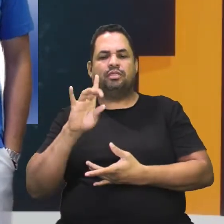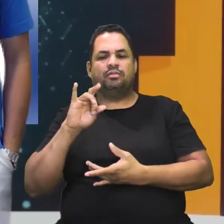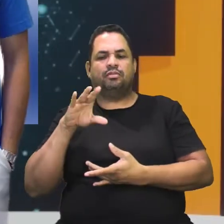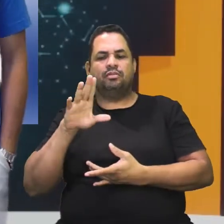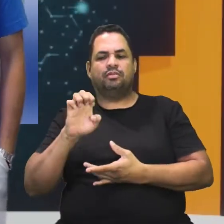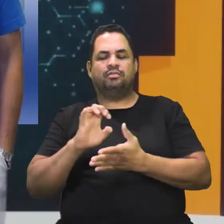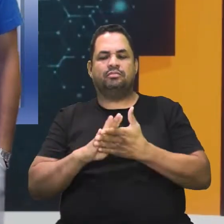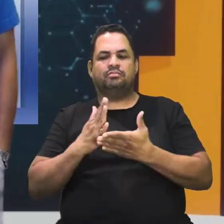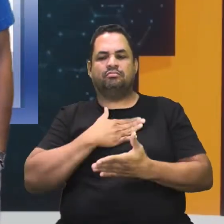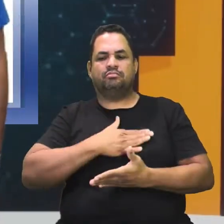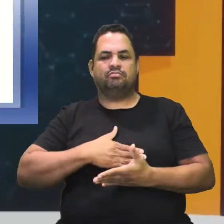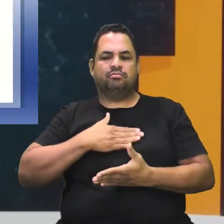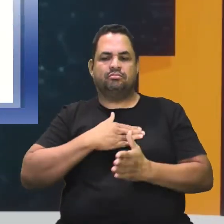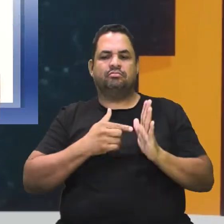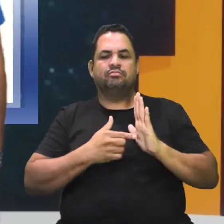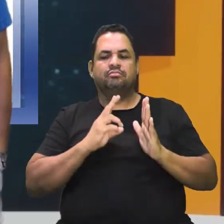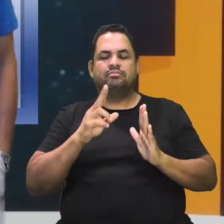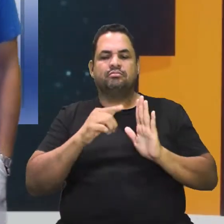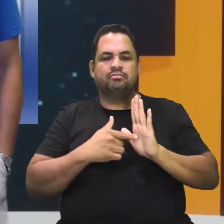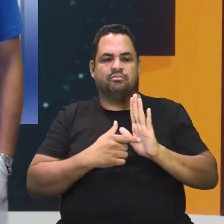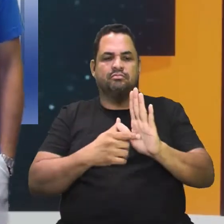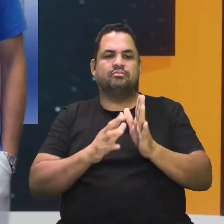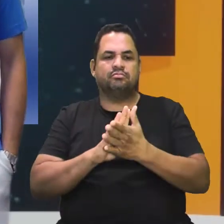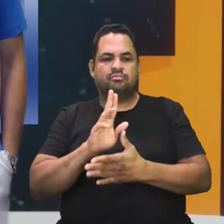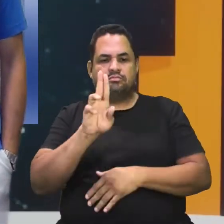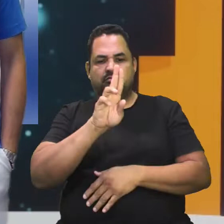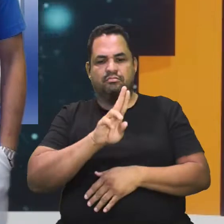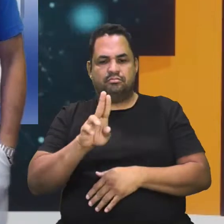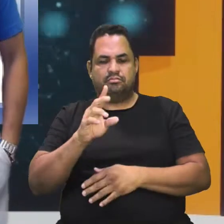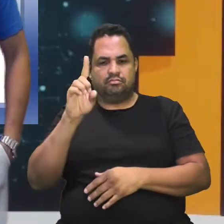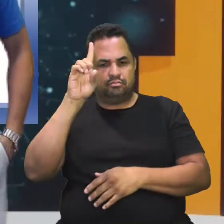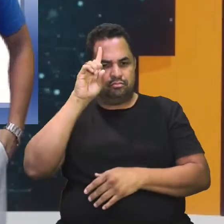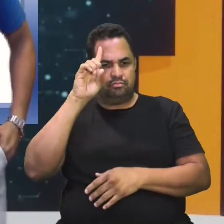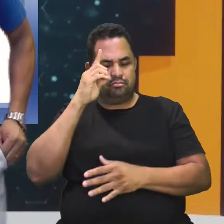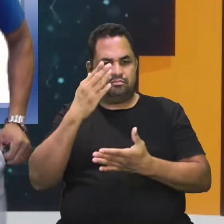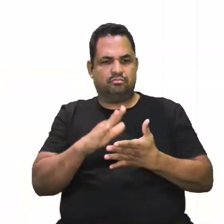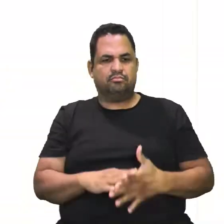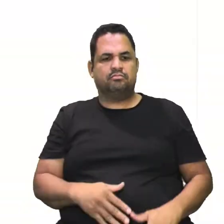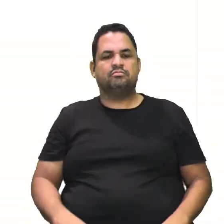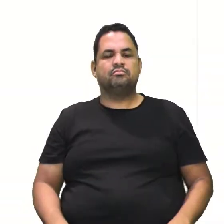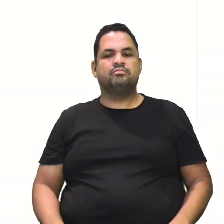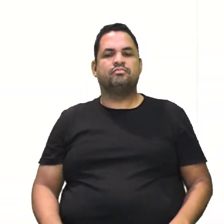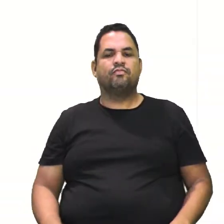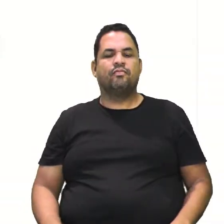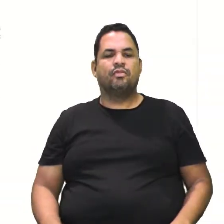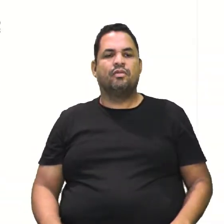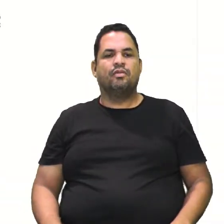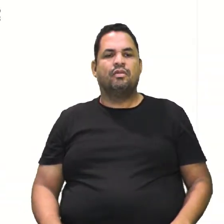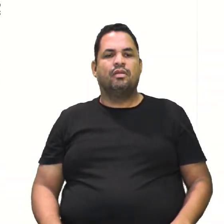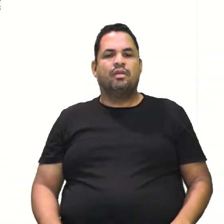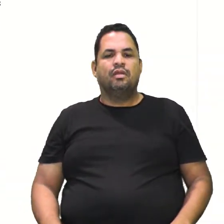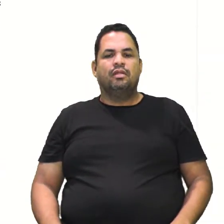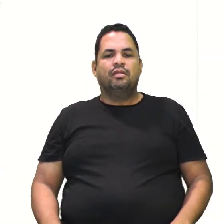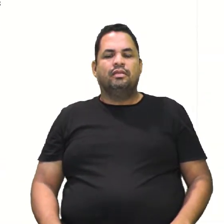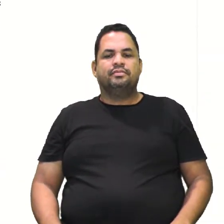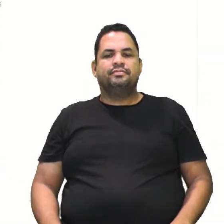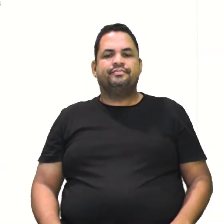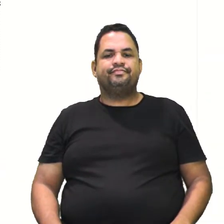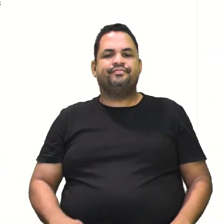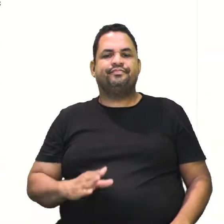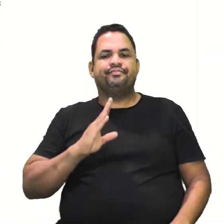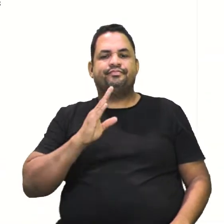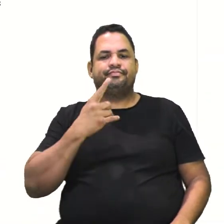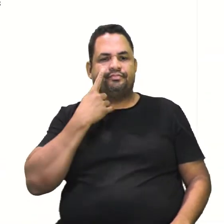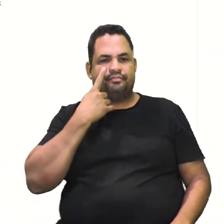isso que a gente gosta sempre de mostrar para vocês, as aplicações. Vamos lá então. Falando da hipérbole... Você